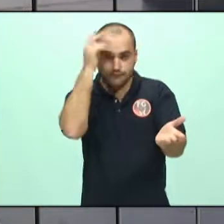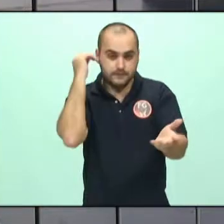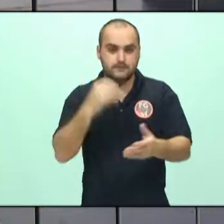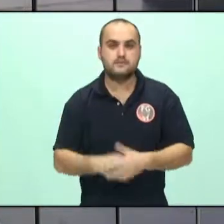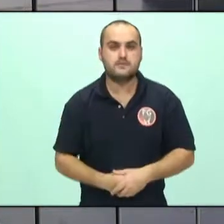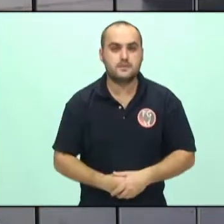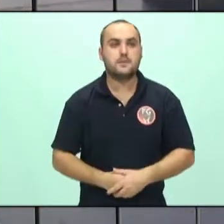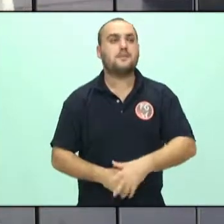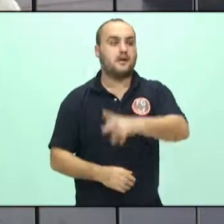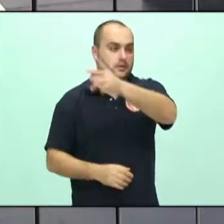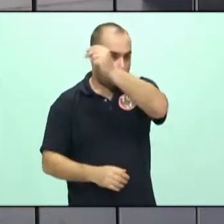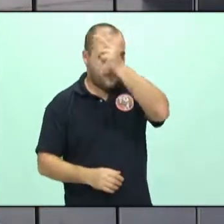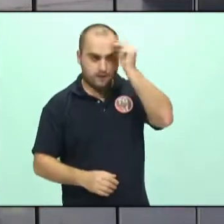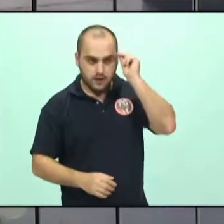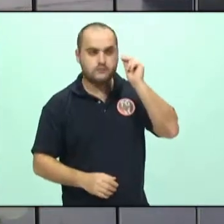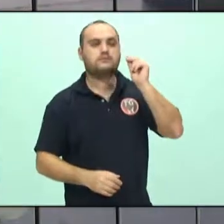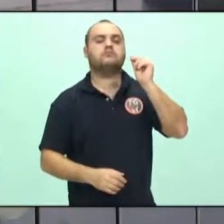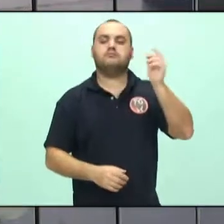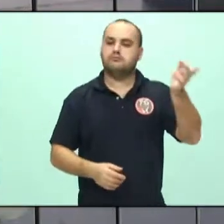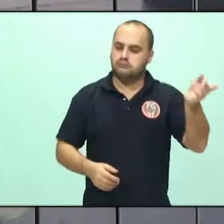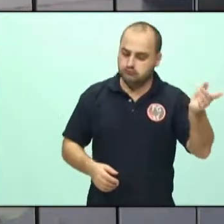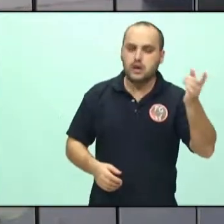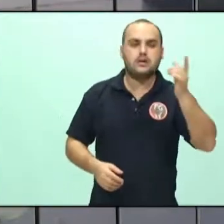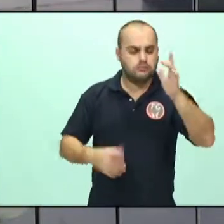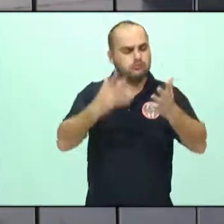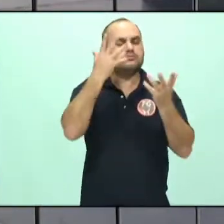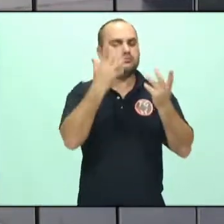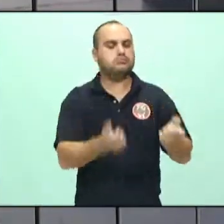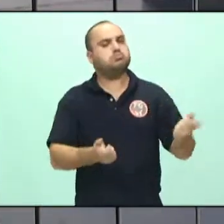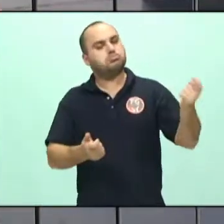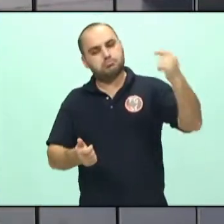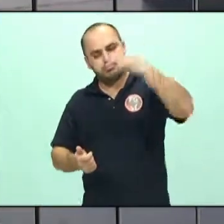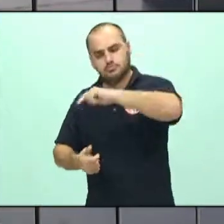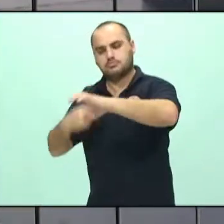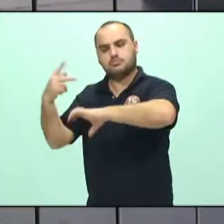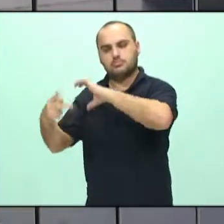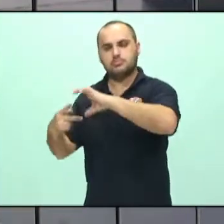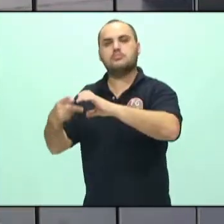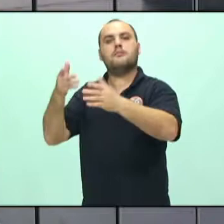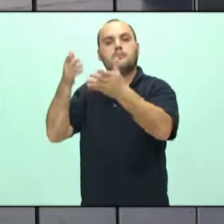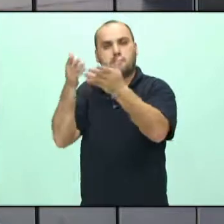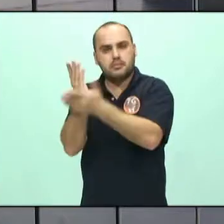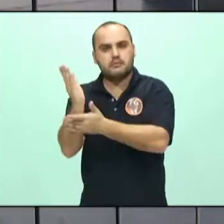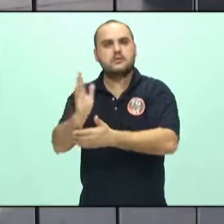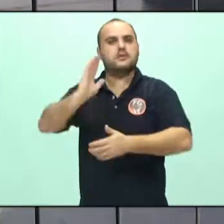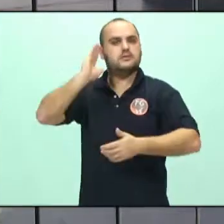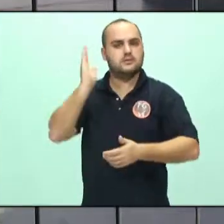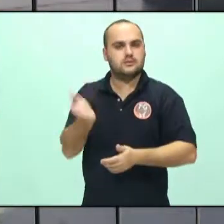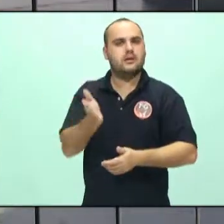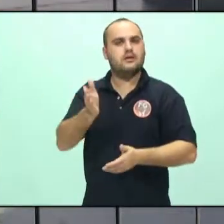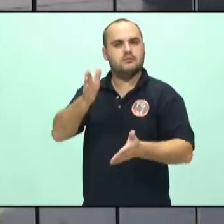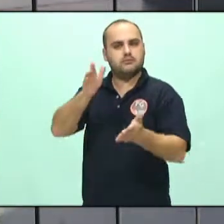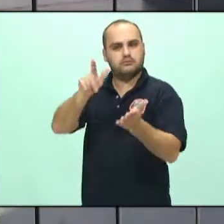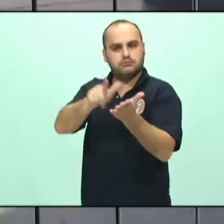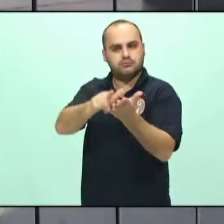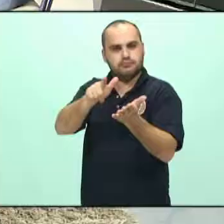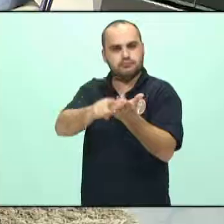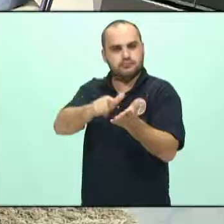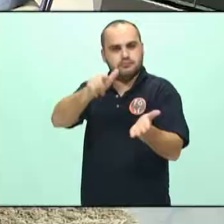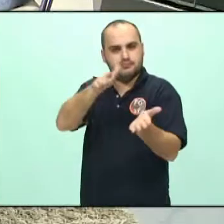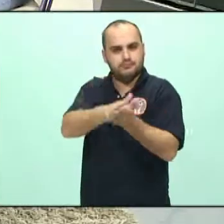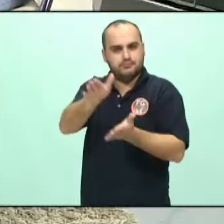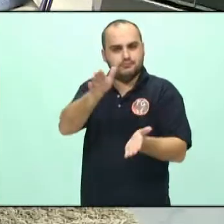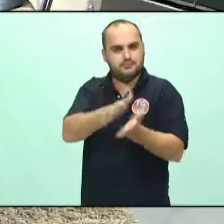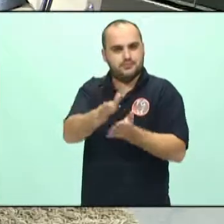se comprometeu conosco, mandou para a Câmara de Vereadores o projeto de lei e nós aprovamos e já está sendo impressa a carteirinha do